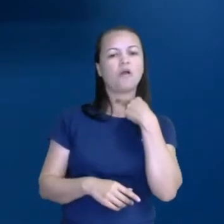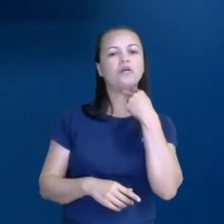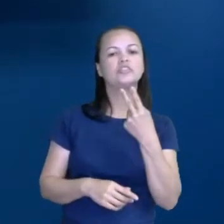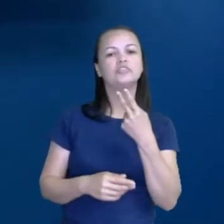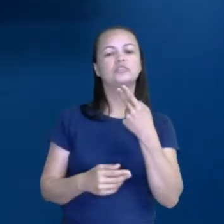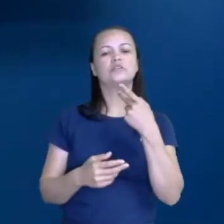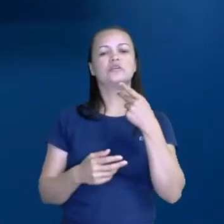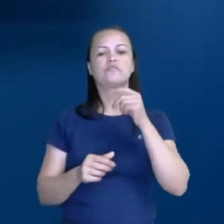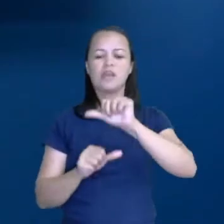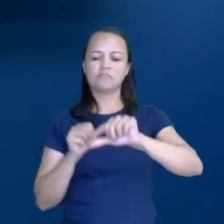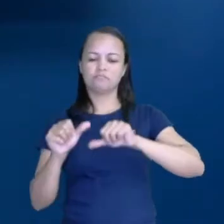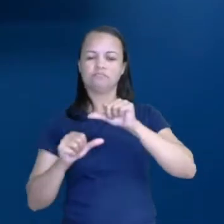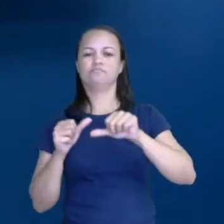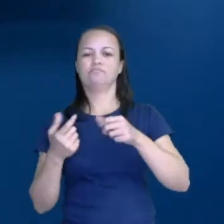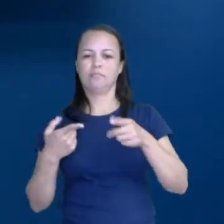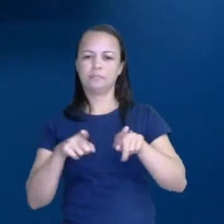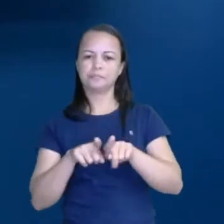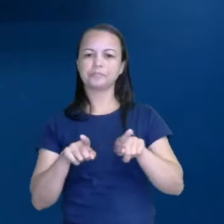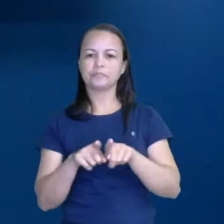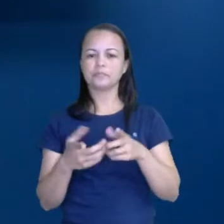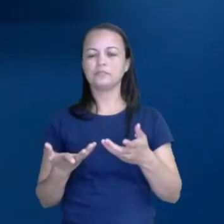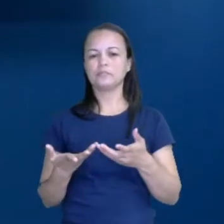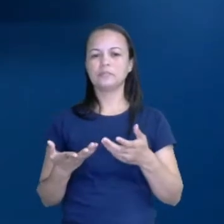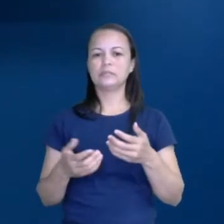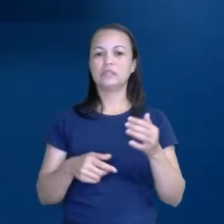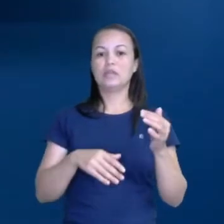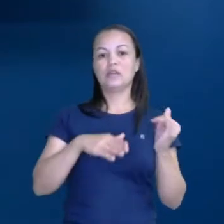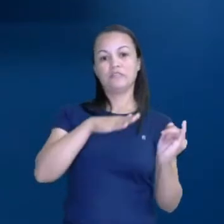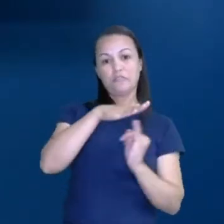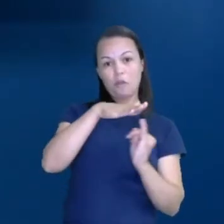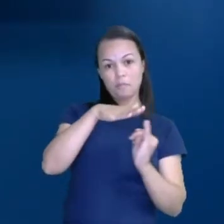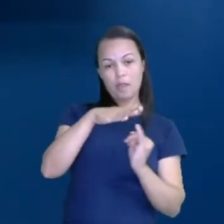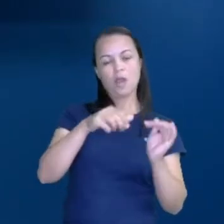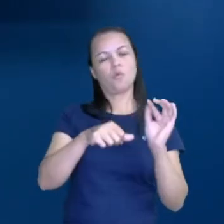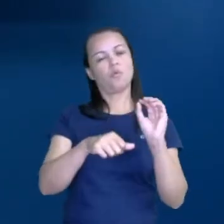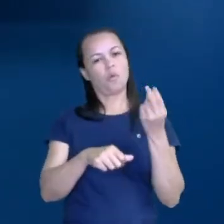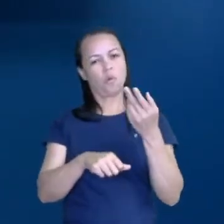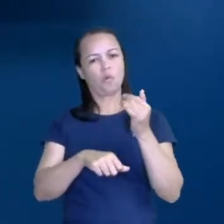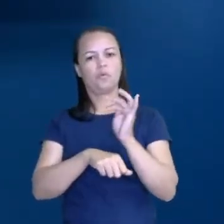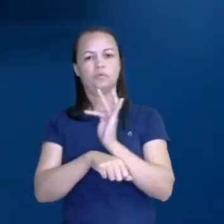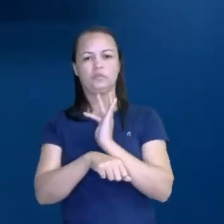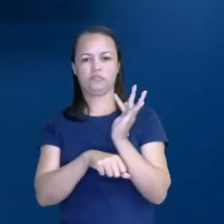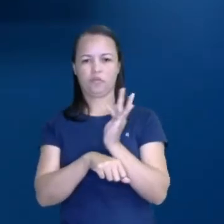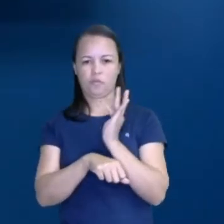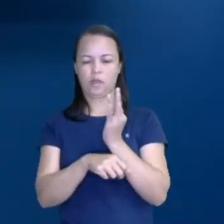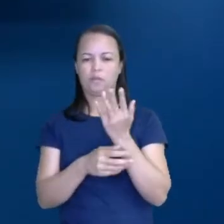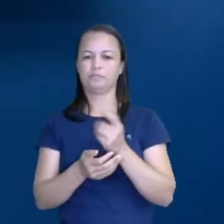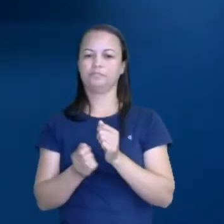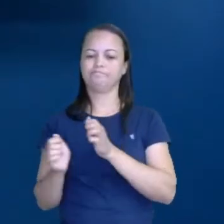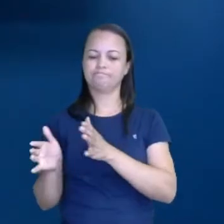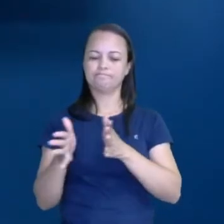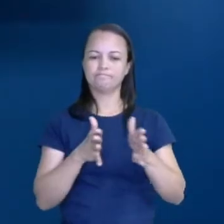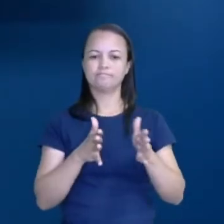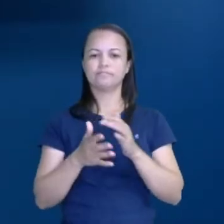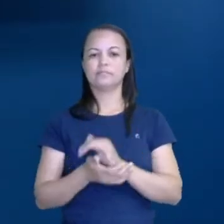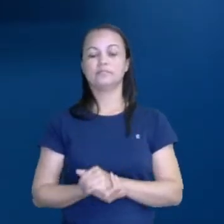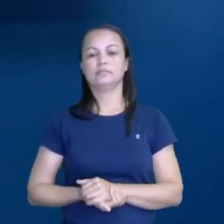entonação vai mudar quando a gente fala informal ou formal. Dando